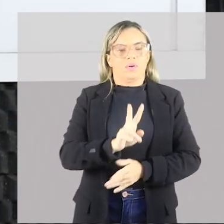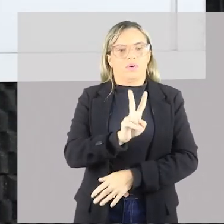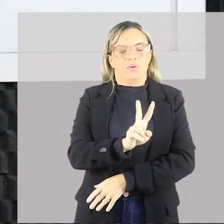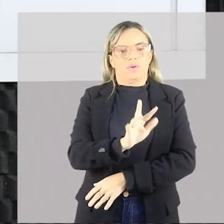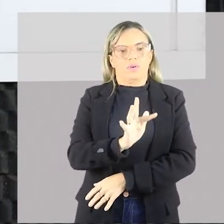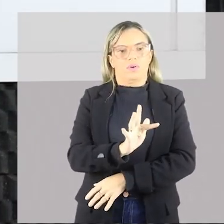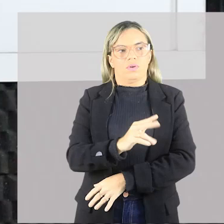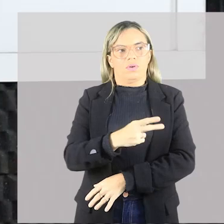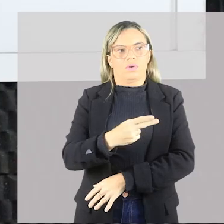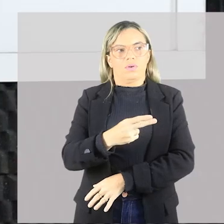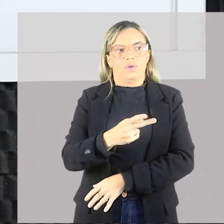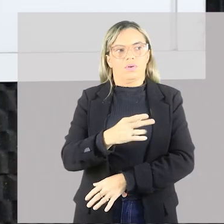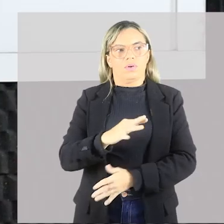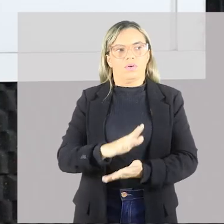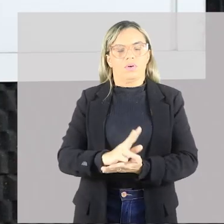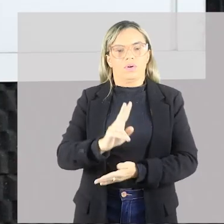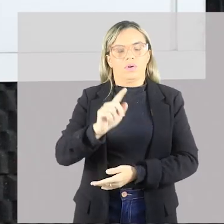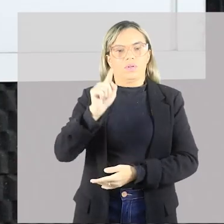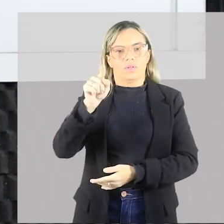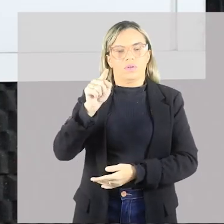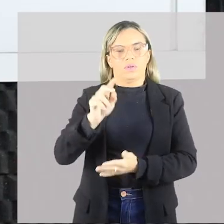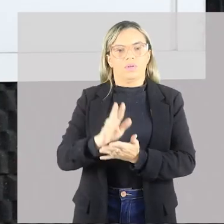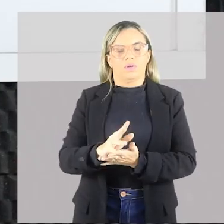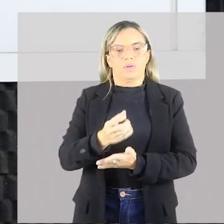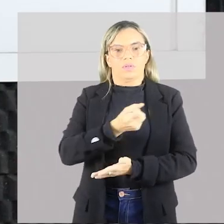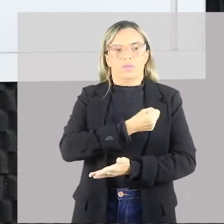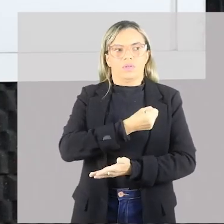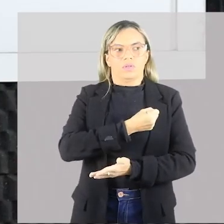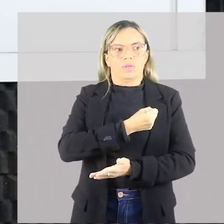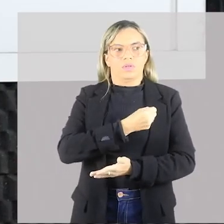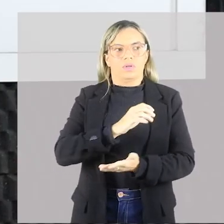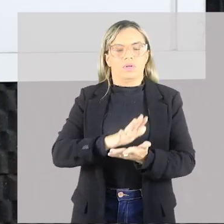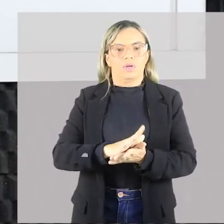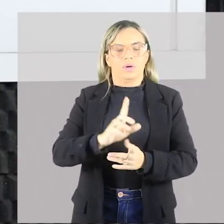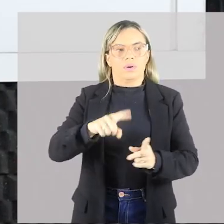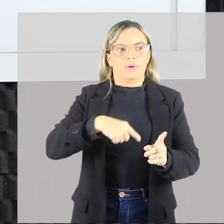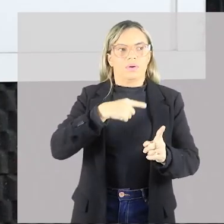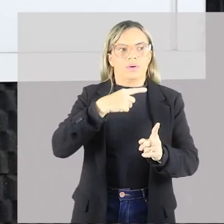aqui acrescido de 2.400.